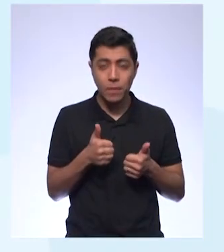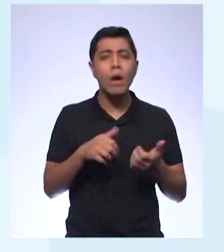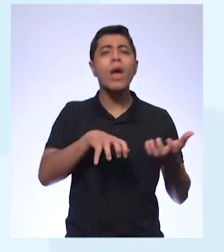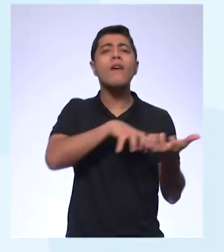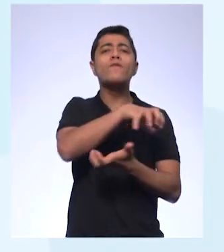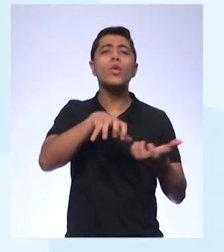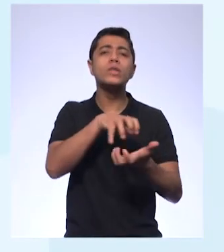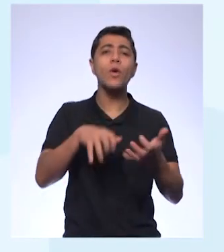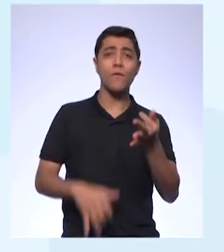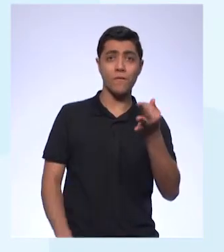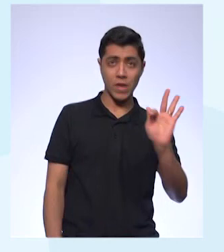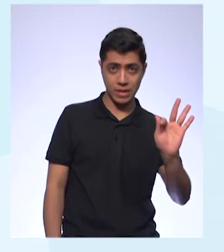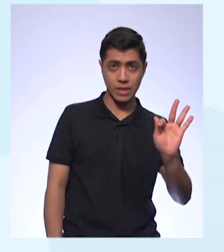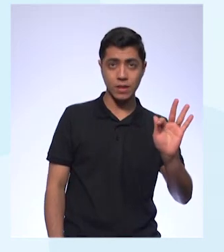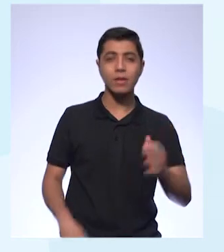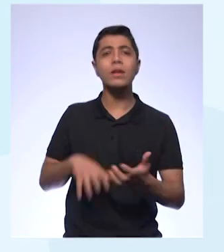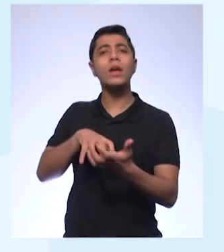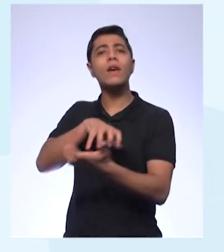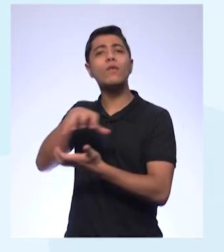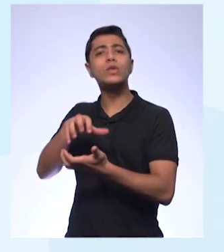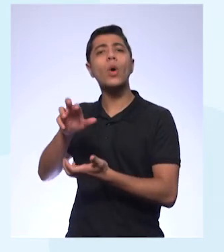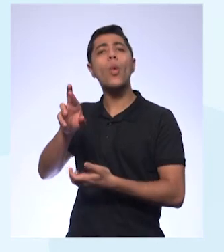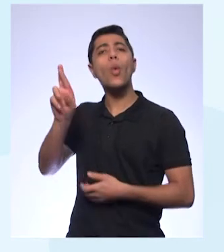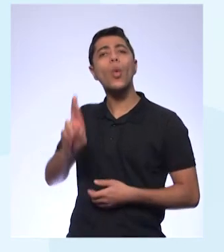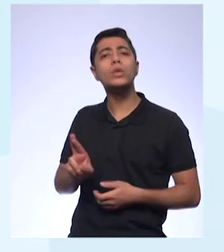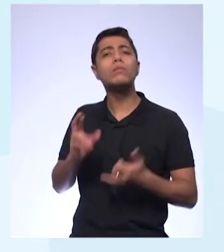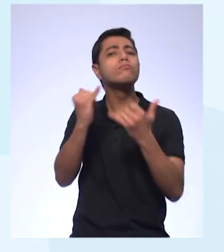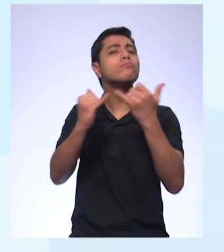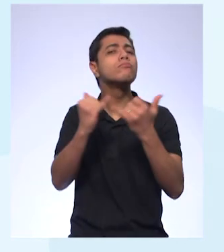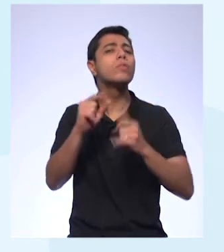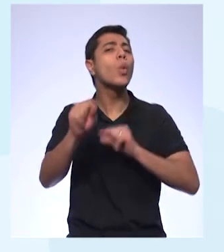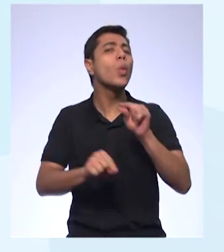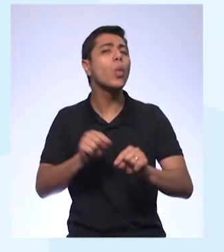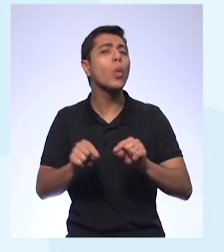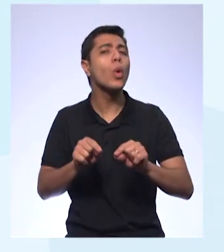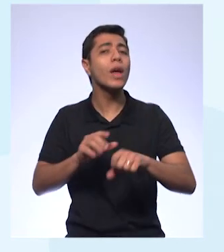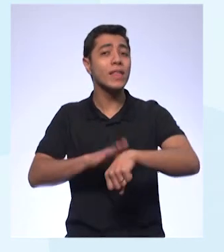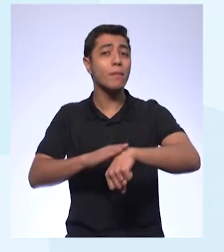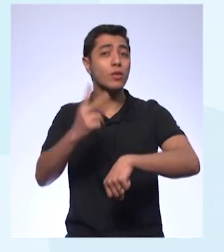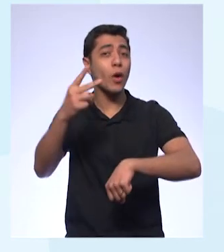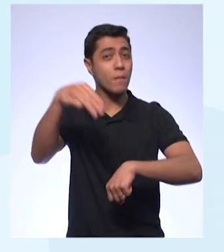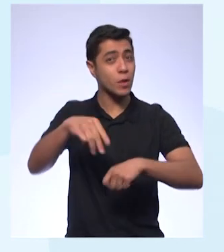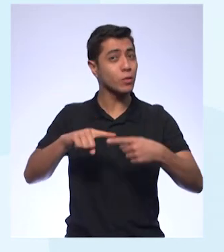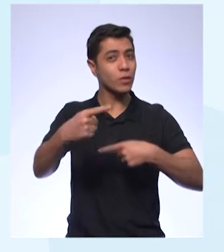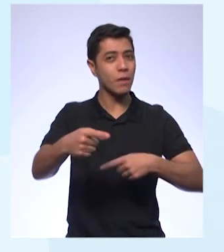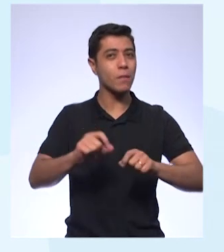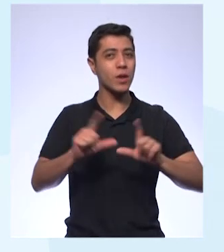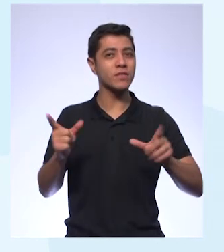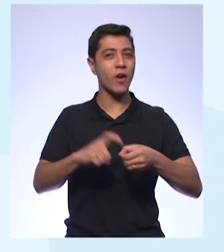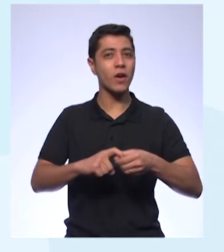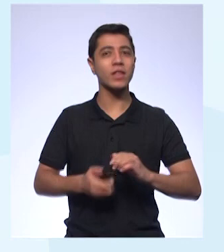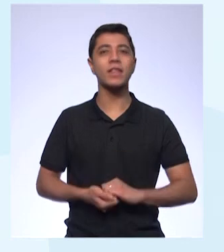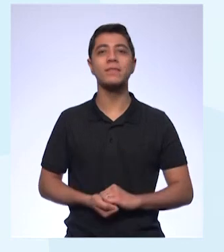a Revolução Russa podem ter em comum. Em 2 minutos a gente volta.